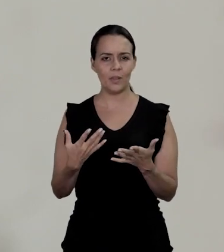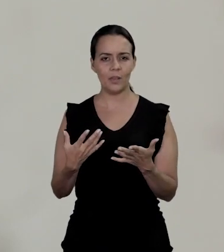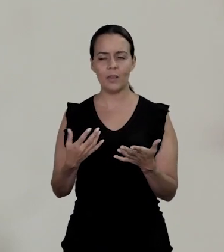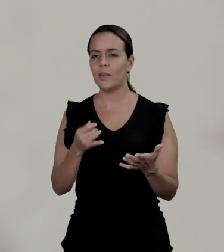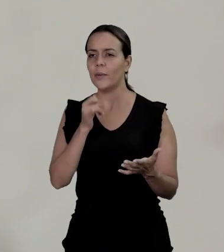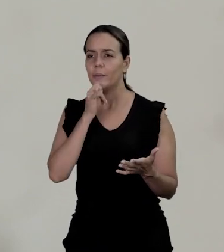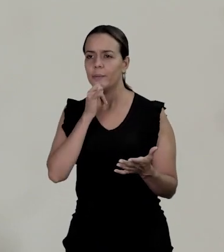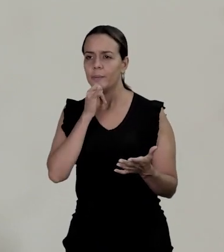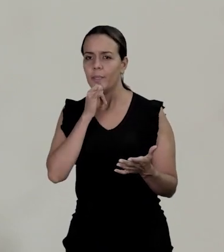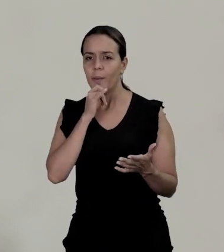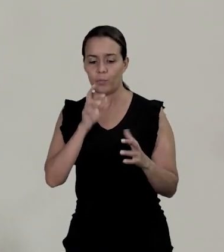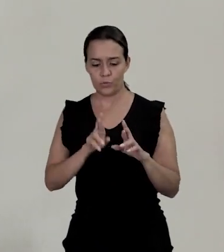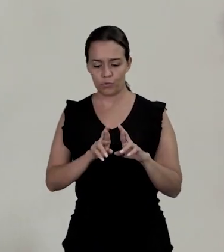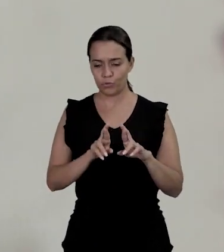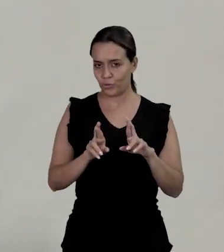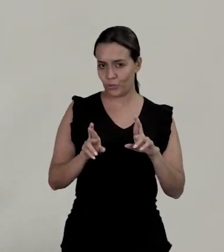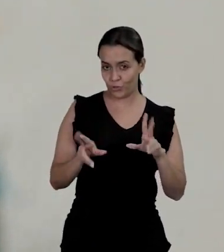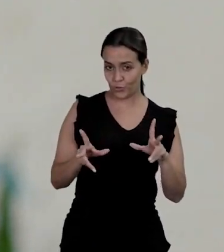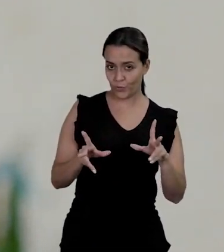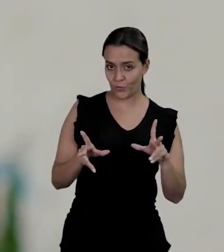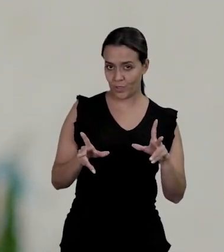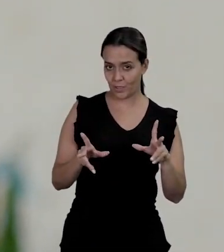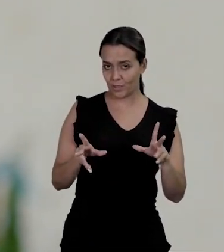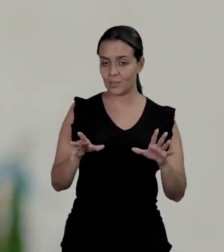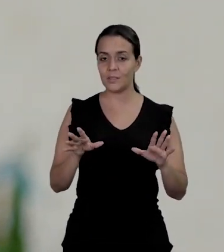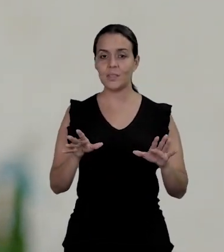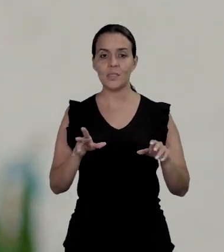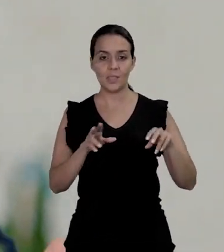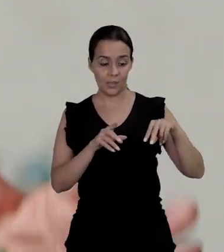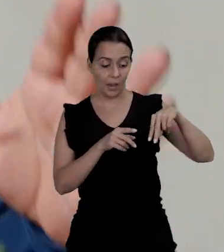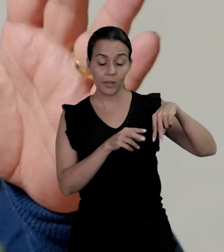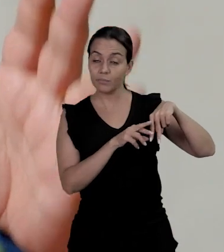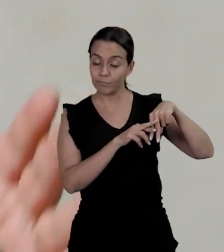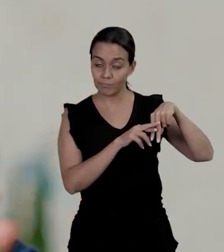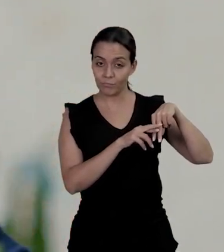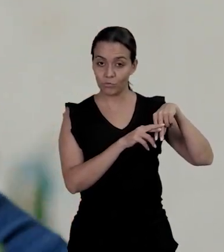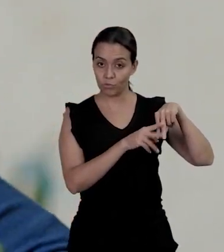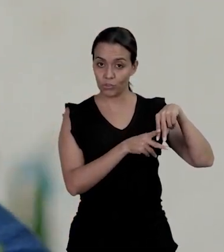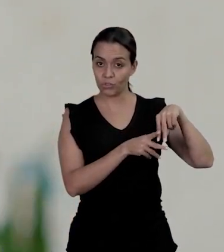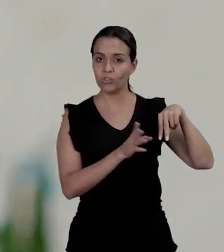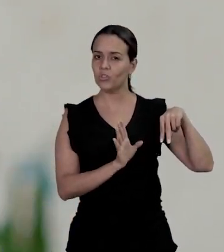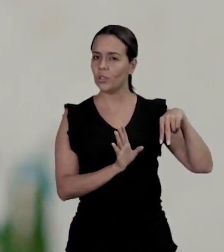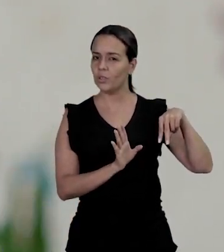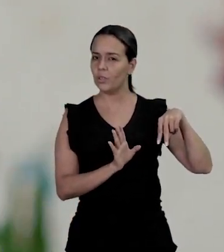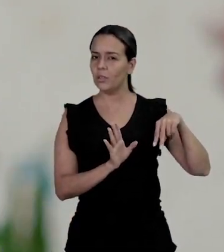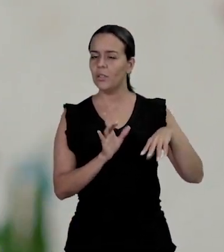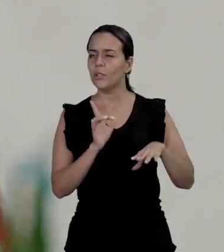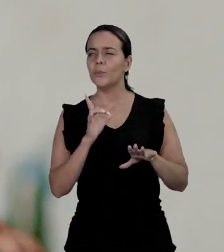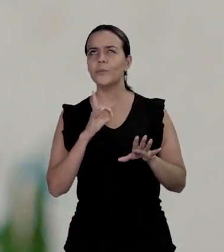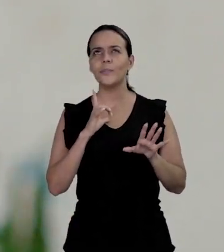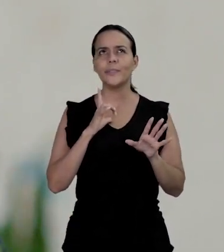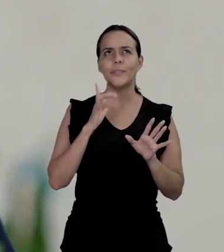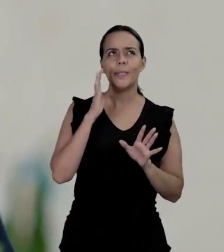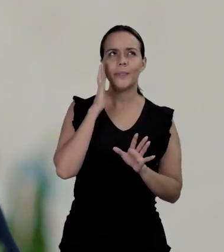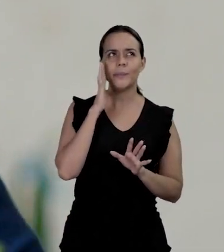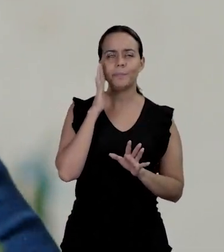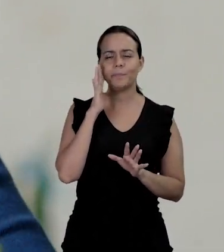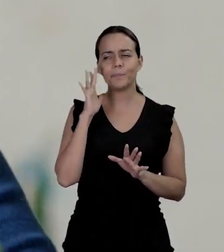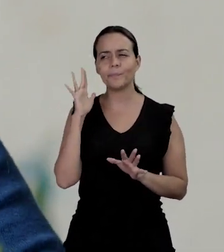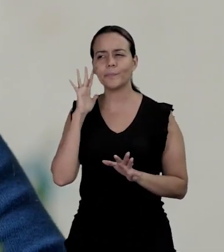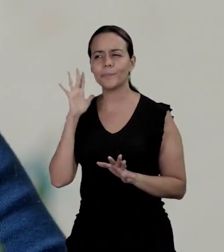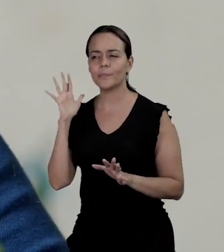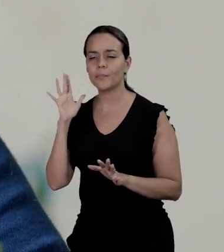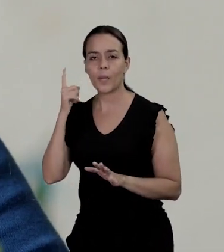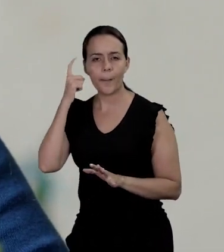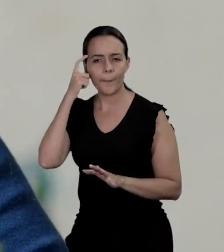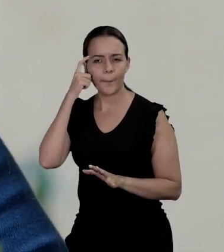do pai, da diferença sexual, que você cria todo o aspecto de